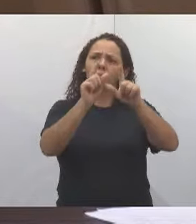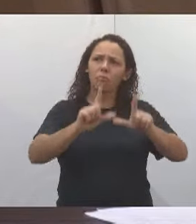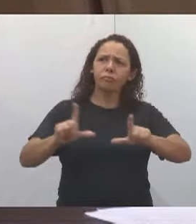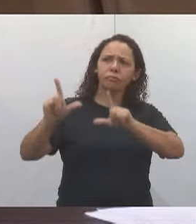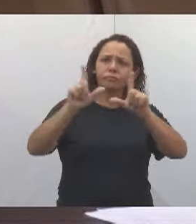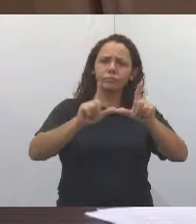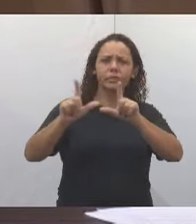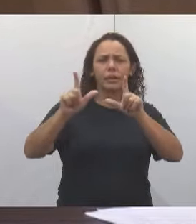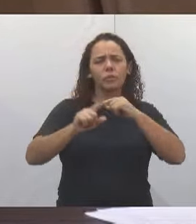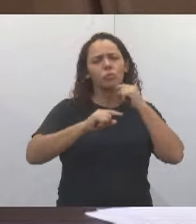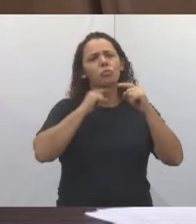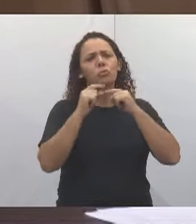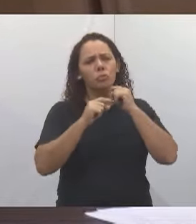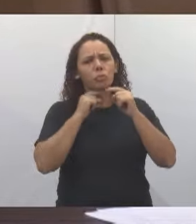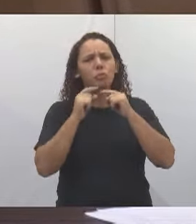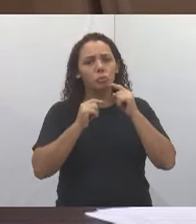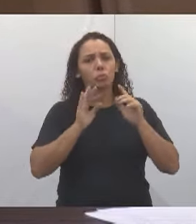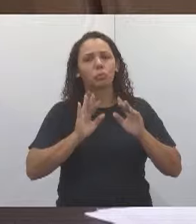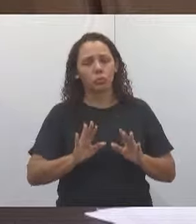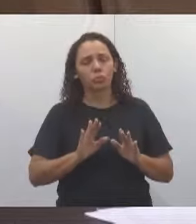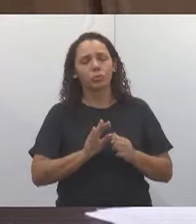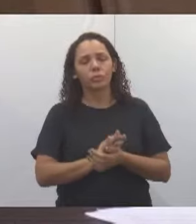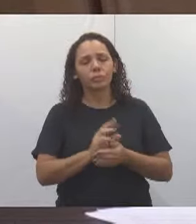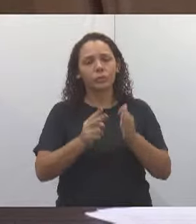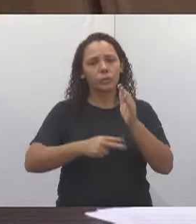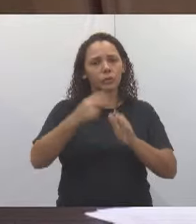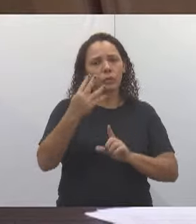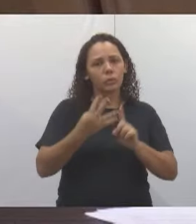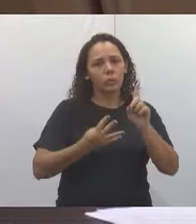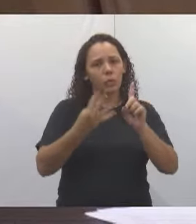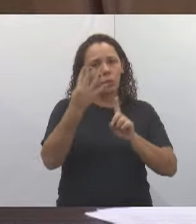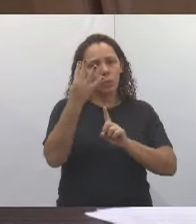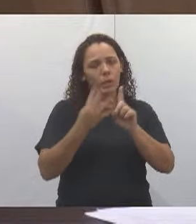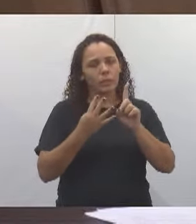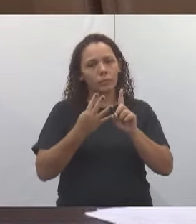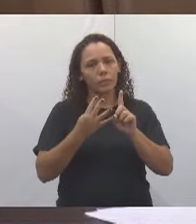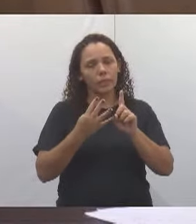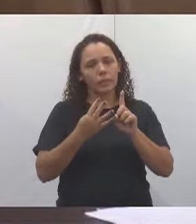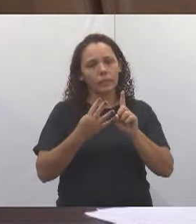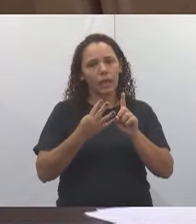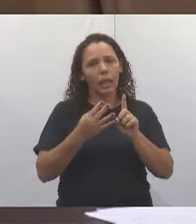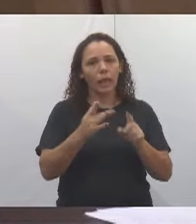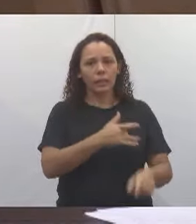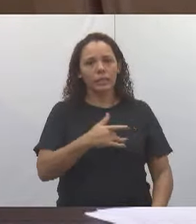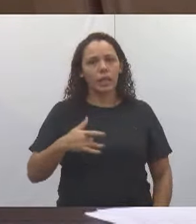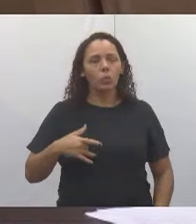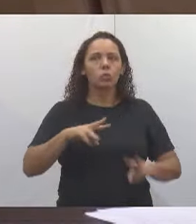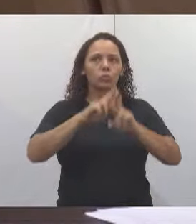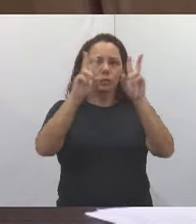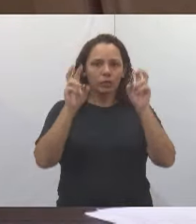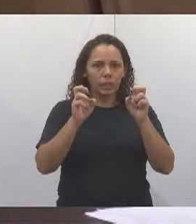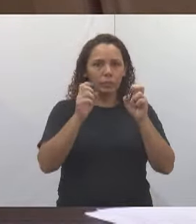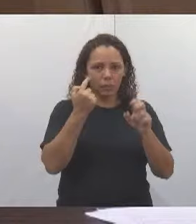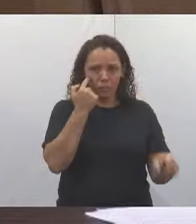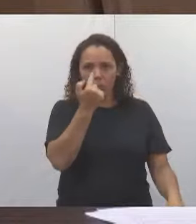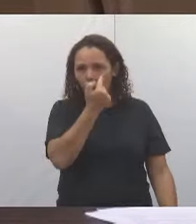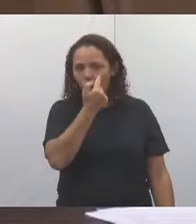da apresentação do segundo quadrimestre da saúde aqui a respeito de olhos, ainda nos olhos.